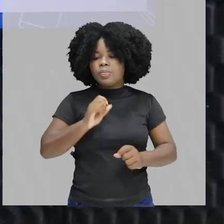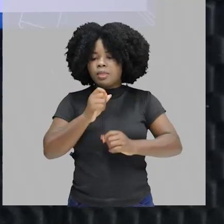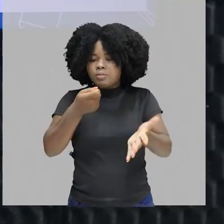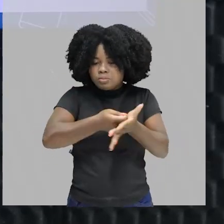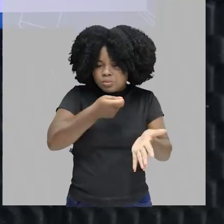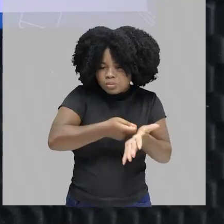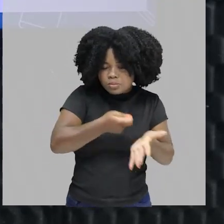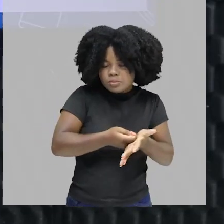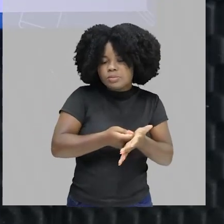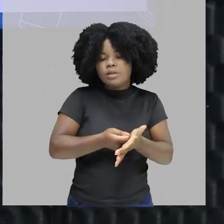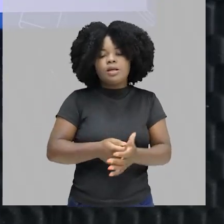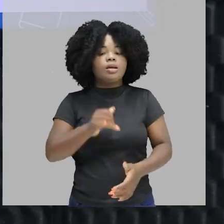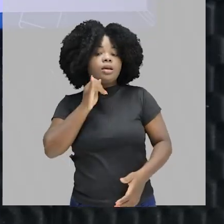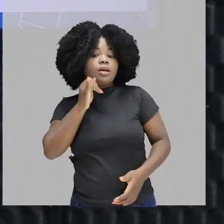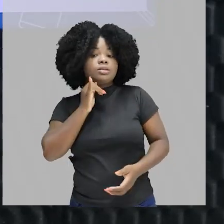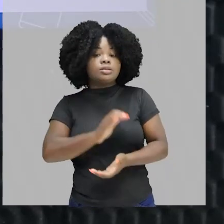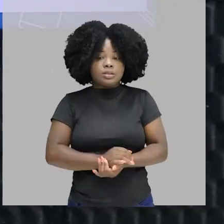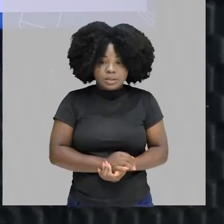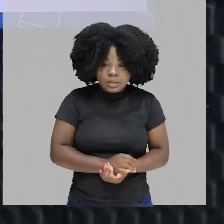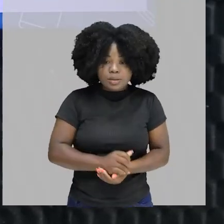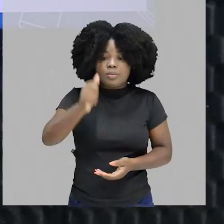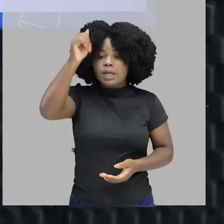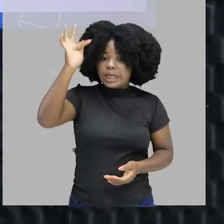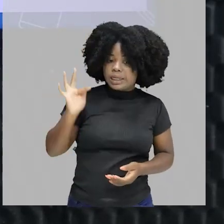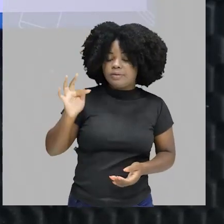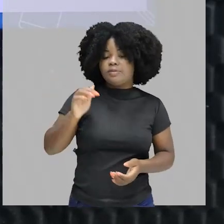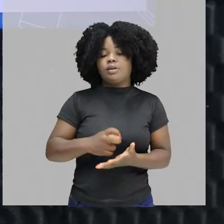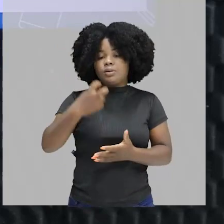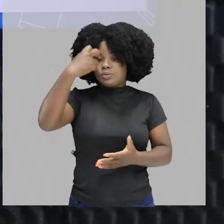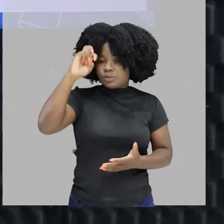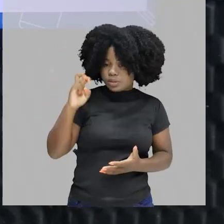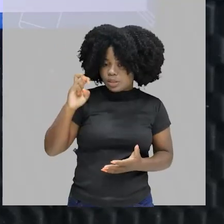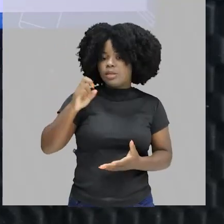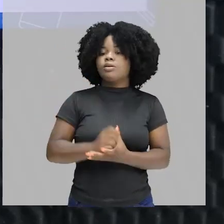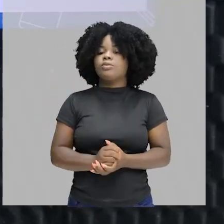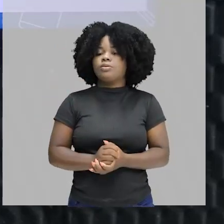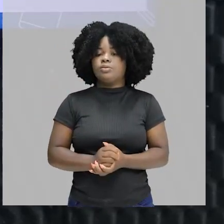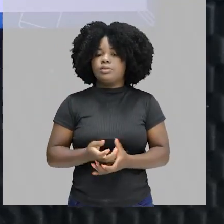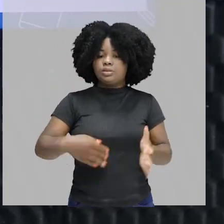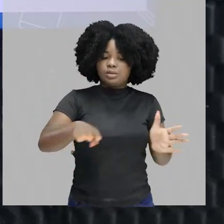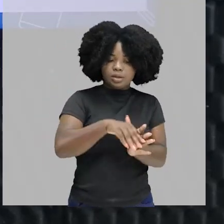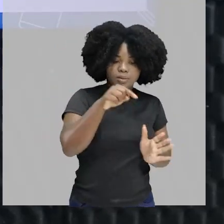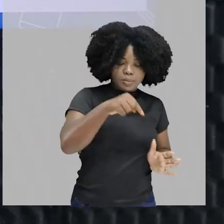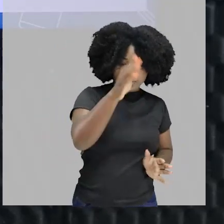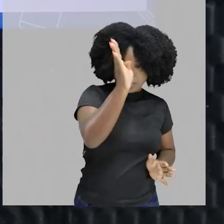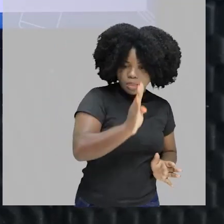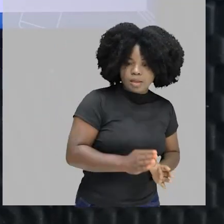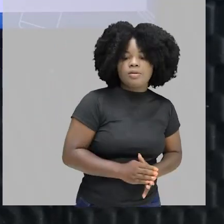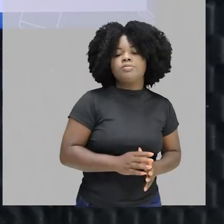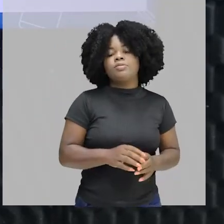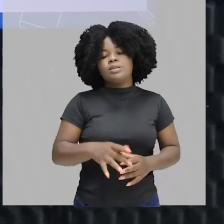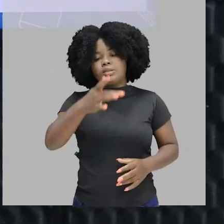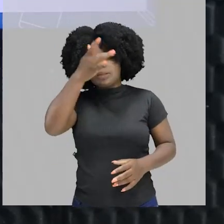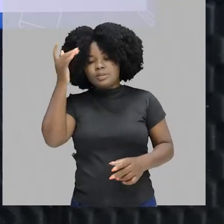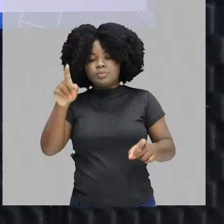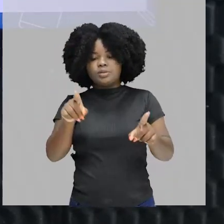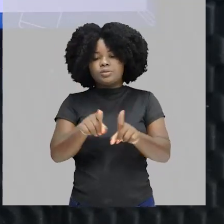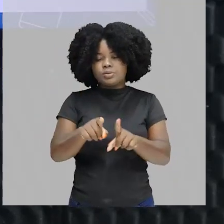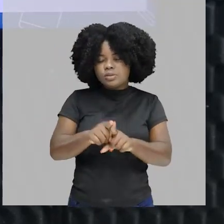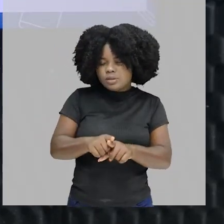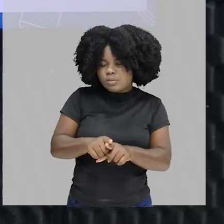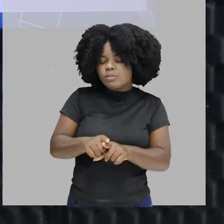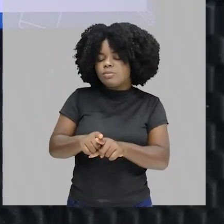podemos colocar atualmente um processo de migração forçada também, né? O processo, por exemplo, de pessoas que fogem da Síria,